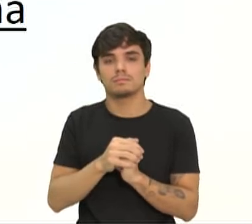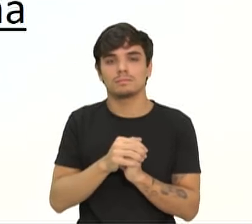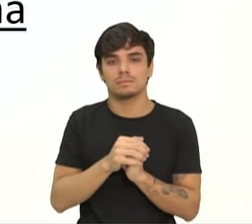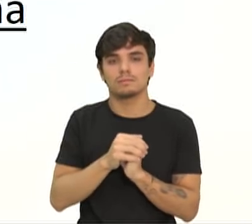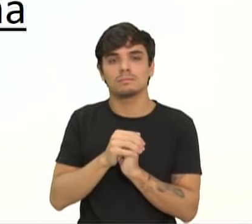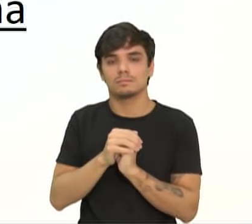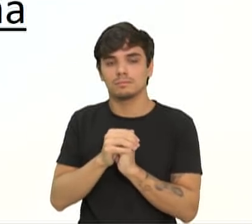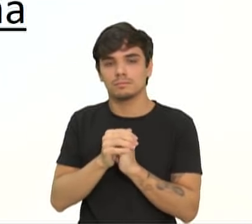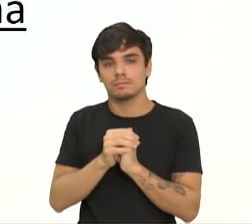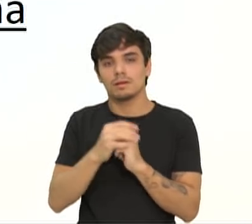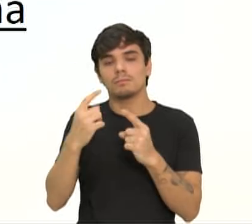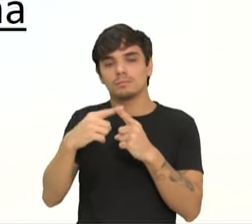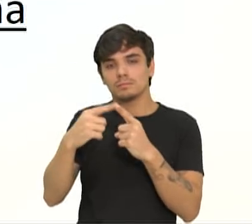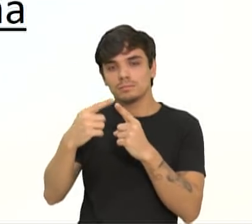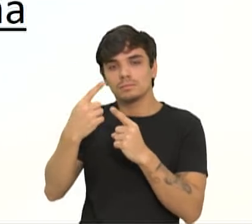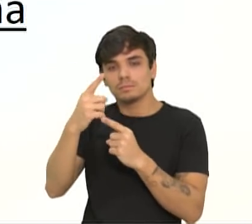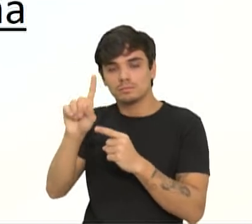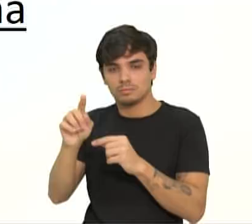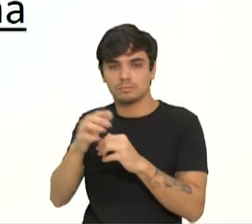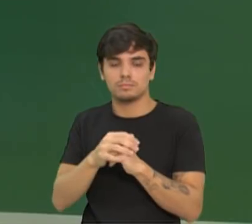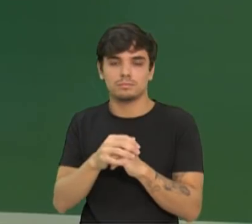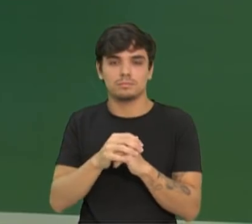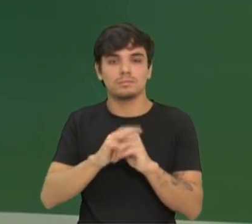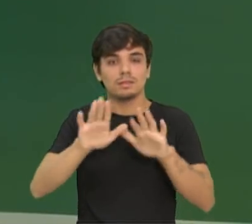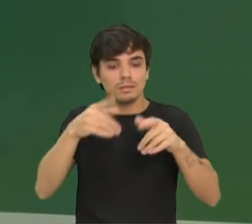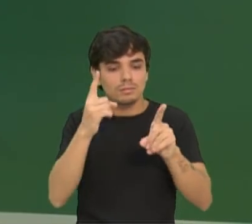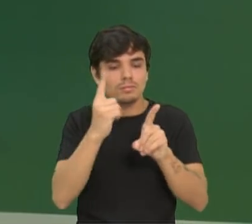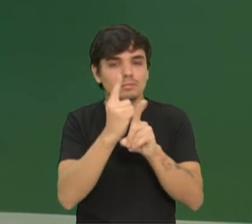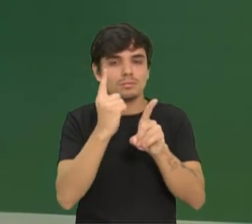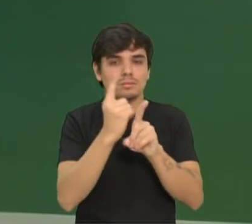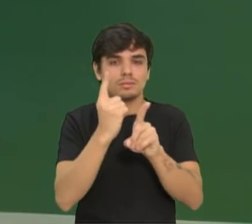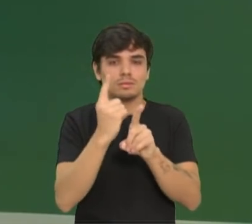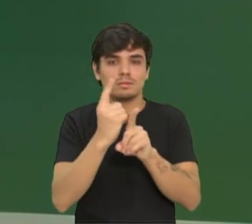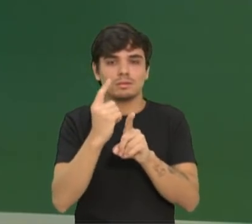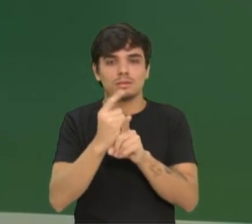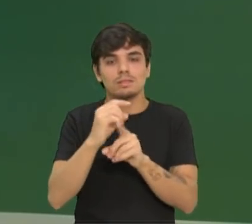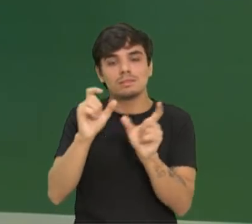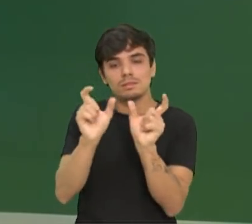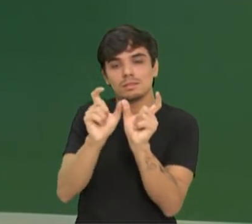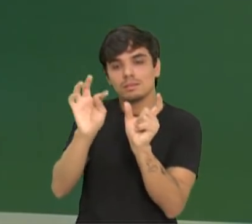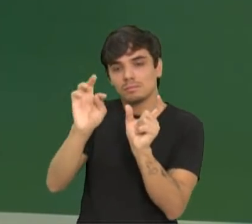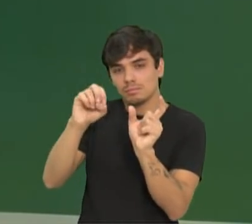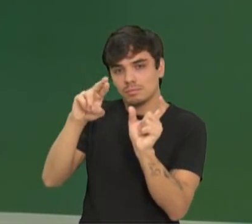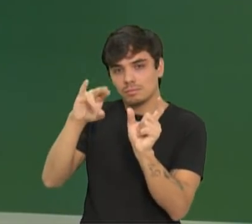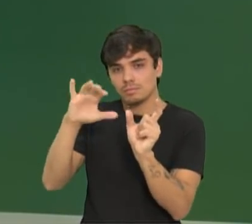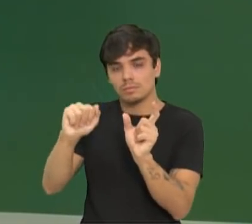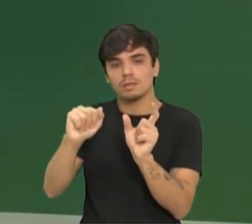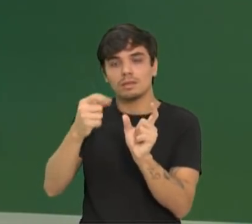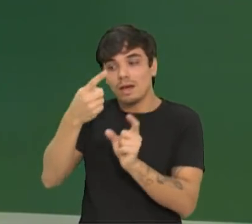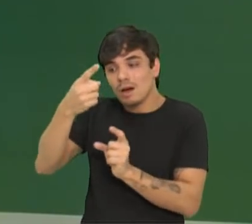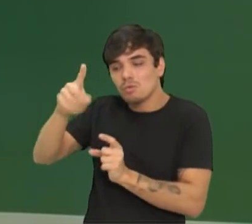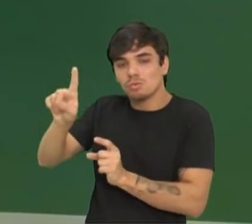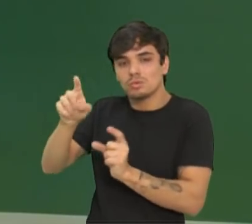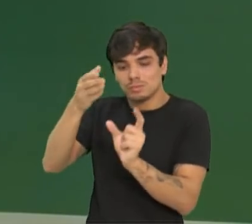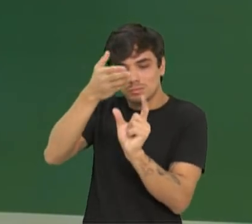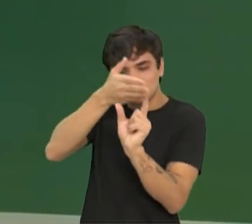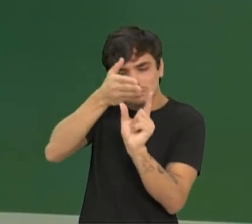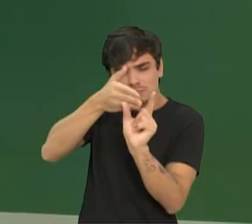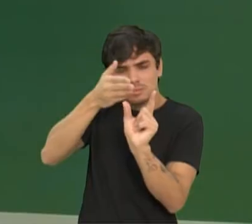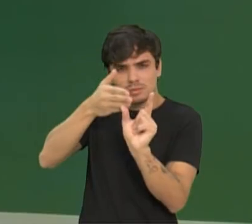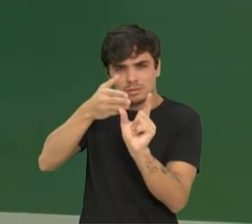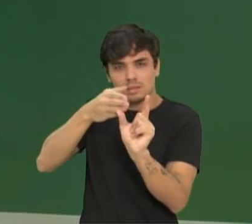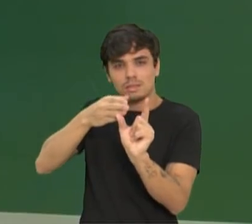sílaba tônica é a última, certo? Então, quando encontramos a sílaba tônica na última sílaba, trata-se de